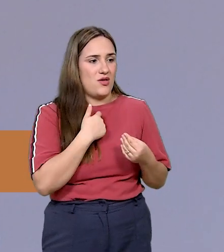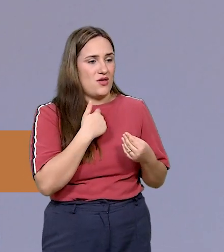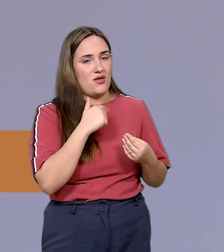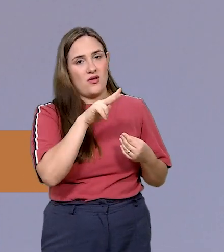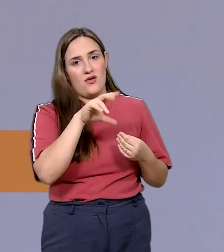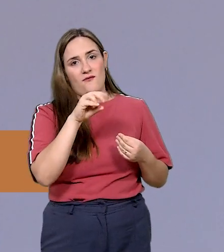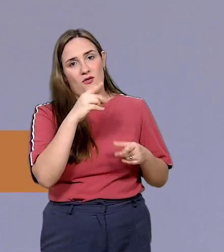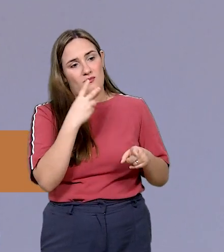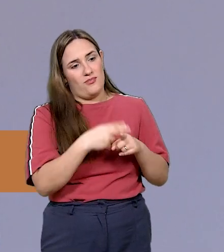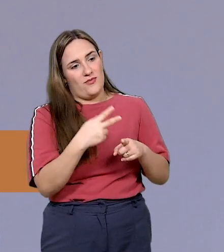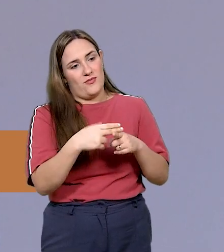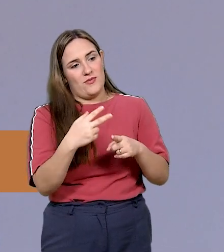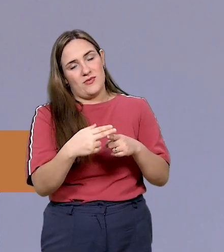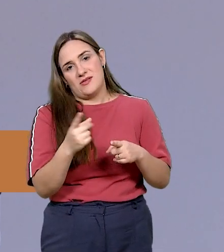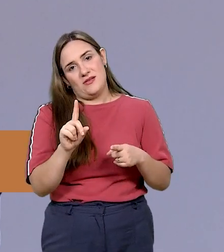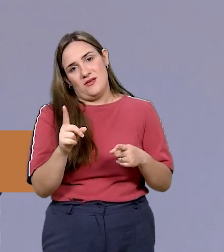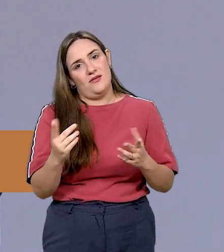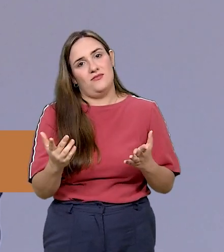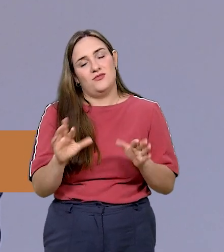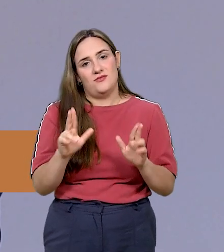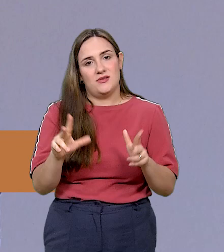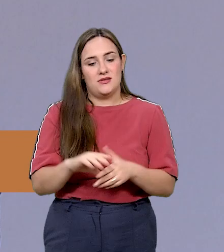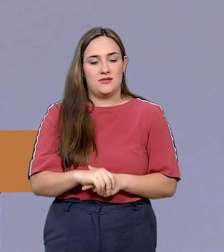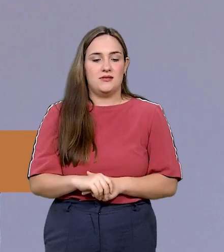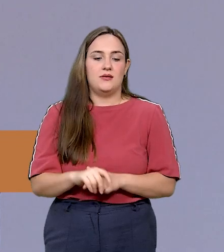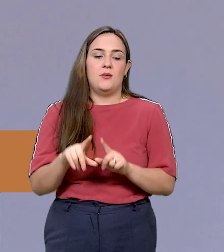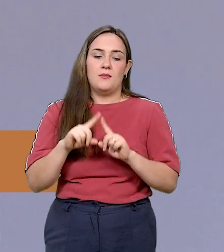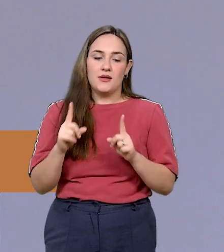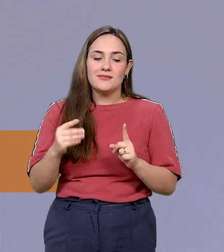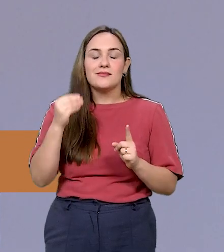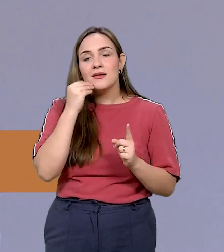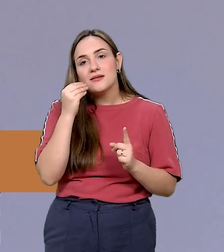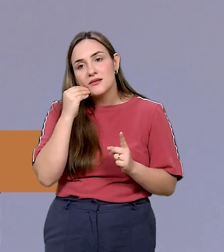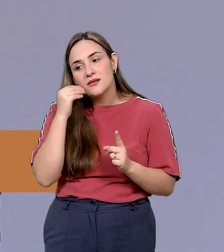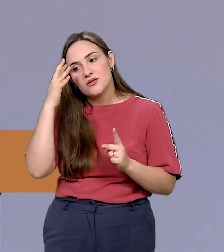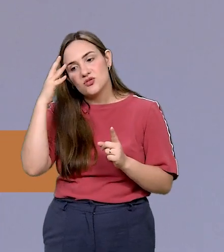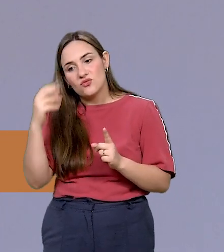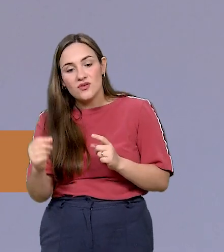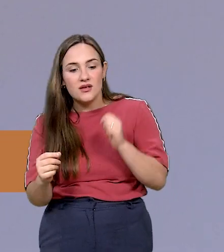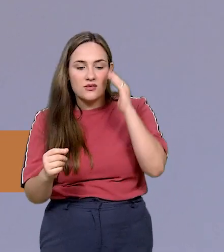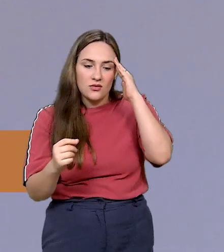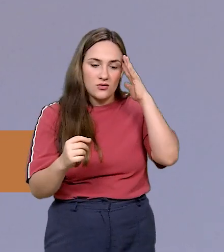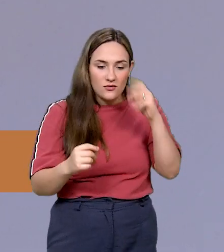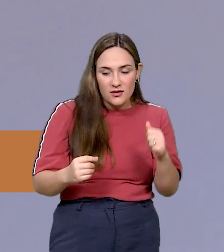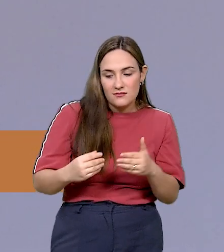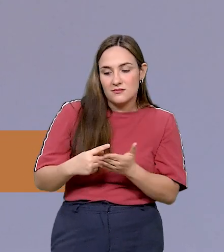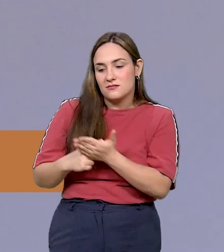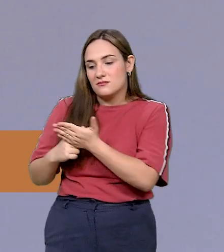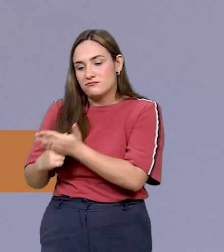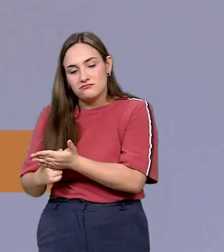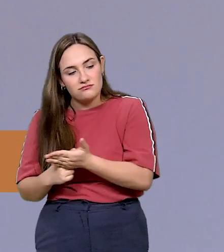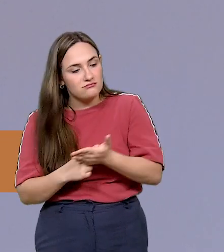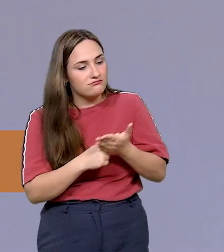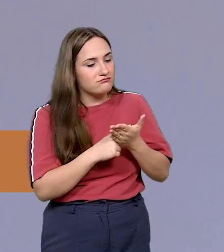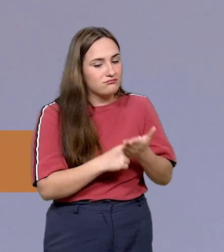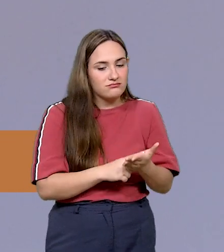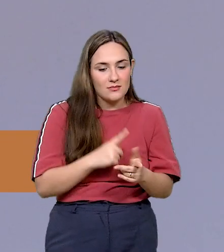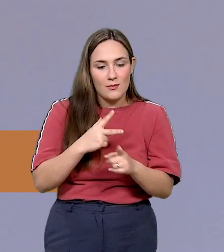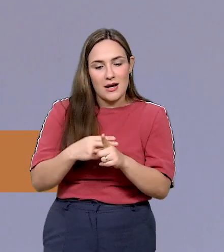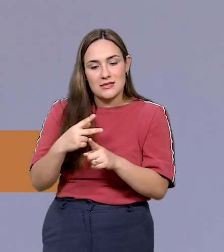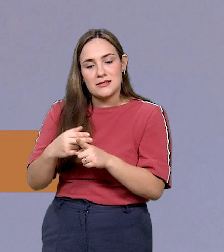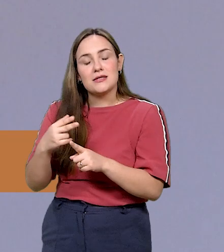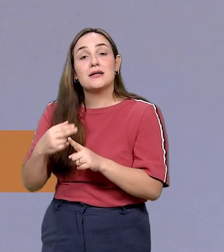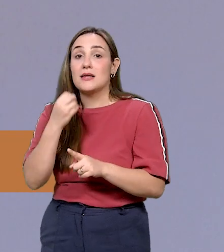do consumidor. Mas, por meio de tratativas, nós temos conseguido boas condições para os consumidores. Então, a